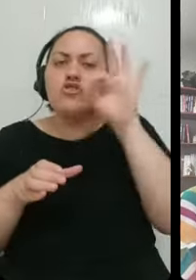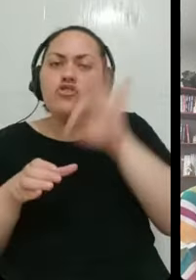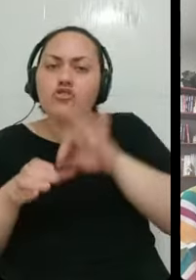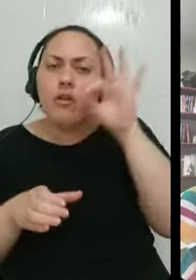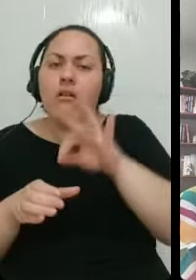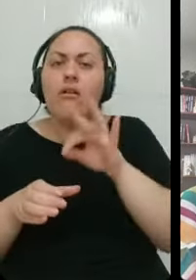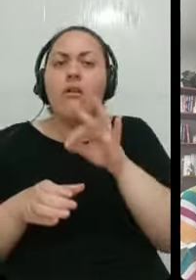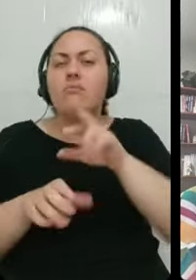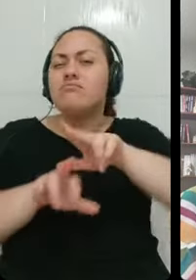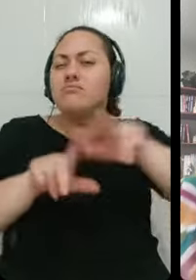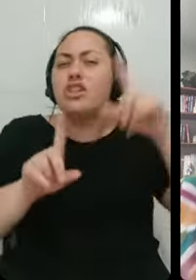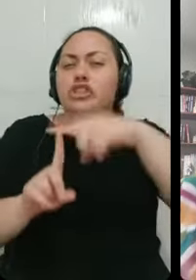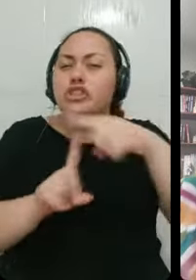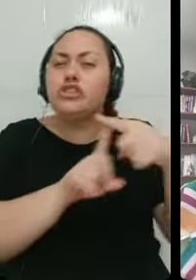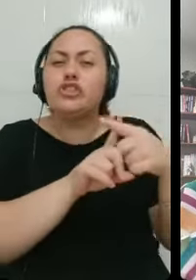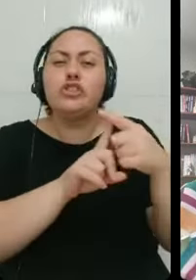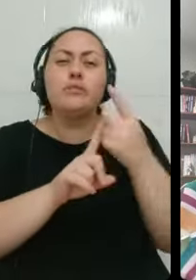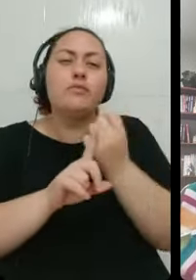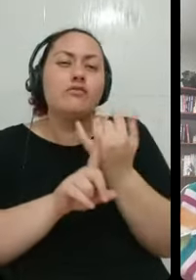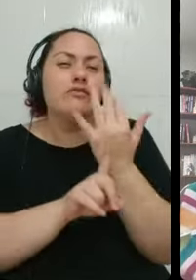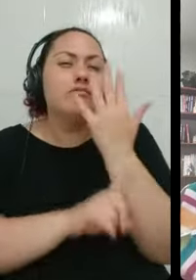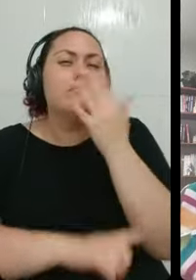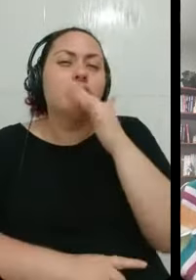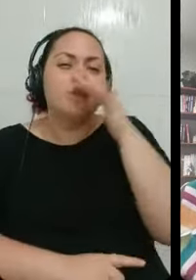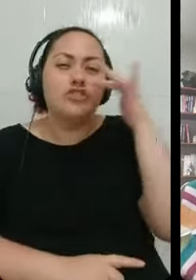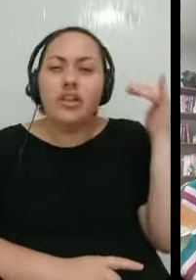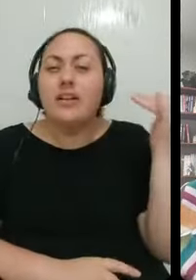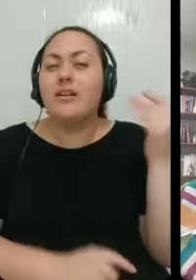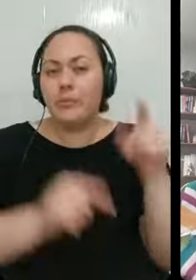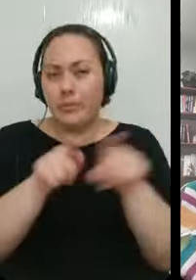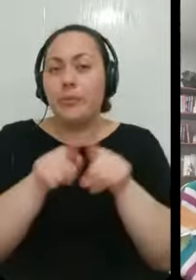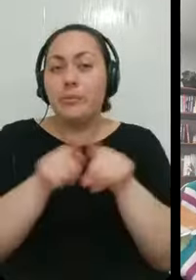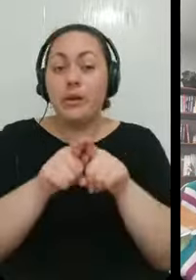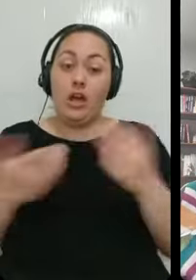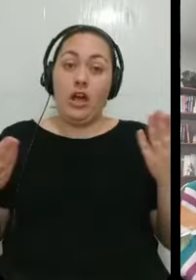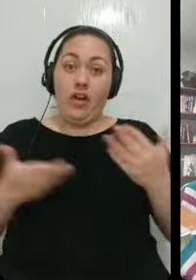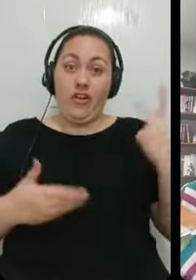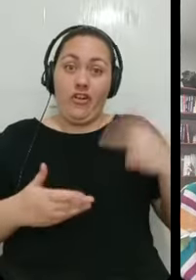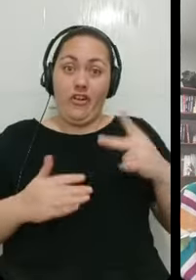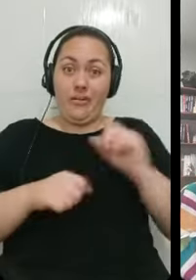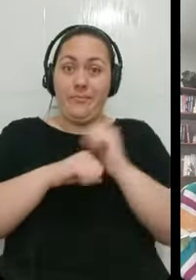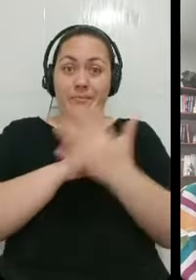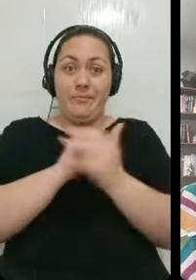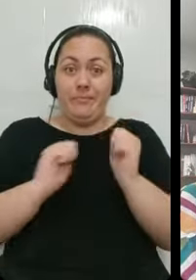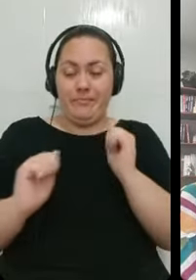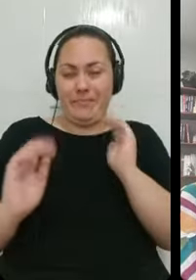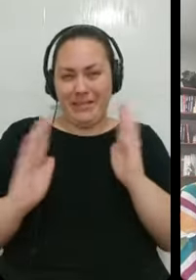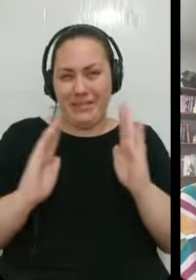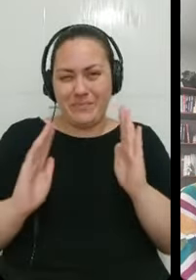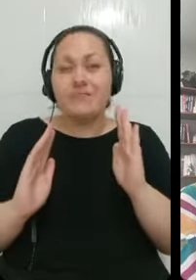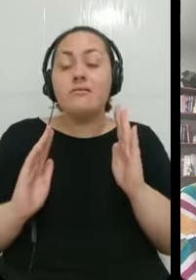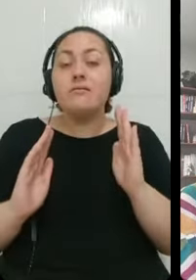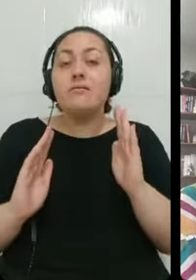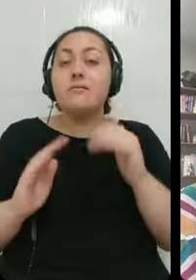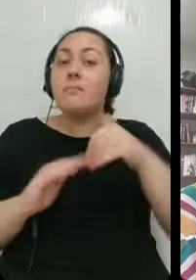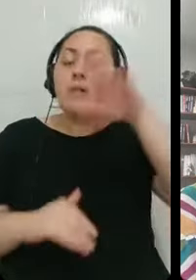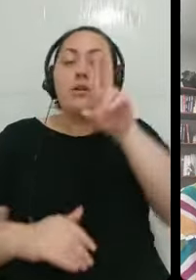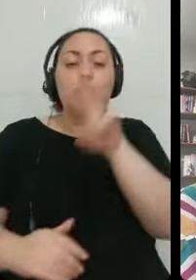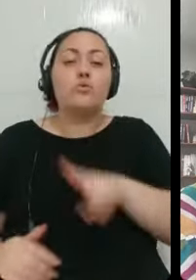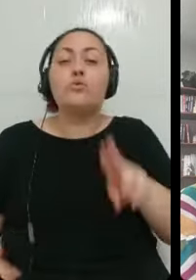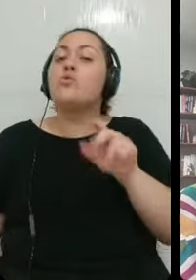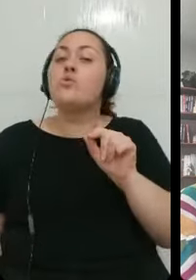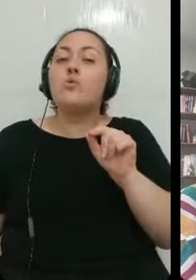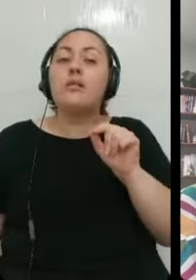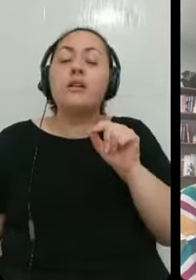outras práticas. E cada dia, agora com a pandemia, se ampliou muito, por exemplo, o uso da aromaterapia, né. Sim. Então,